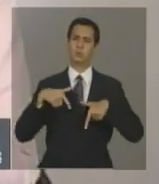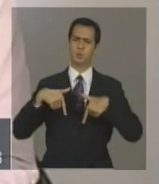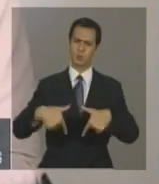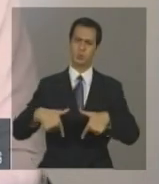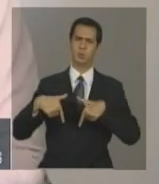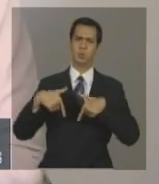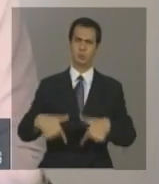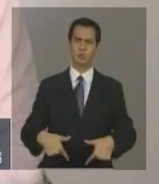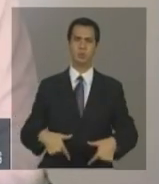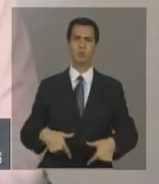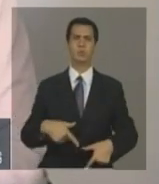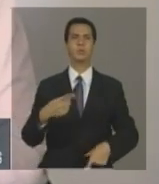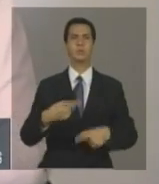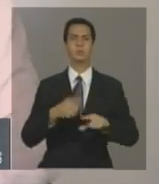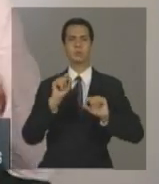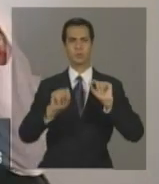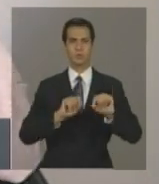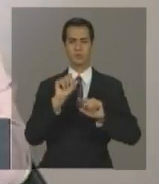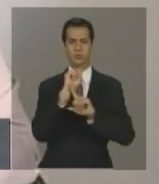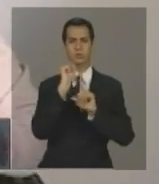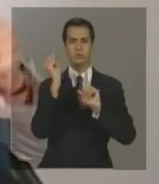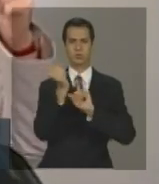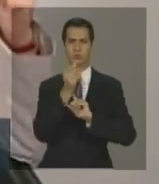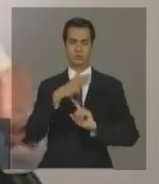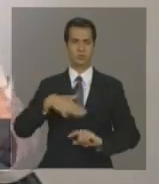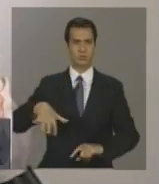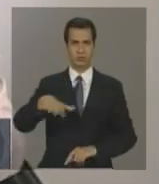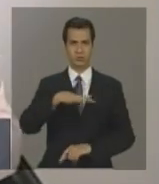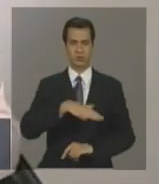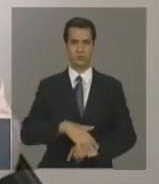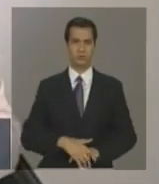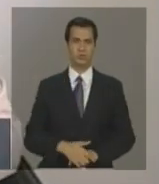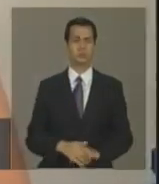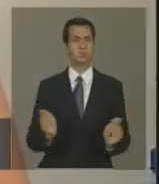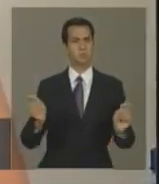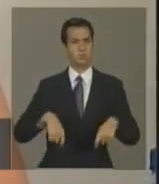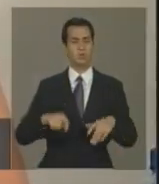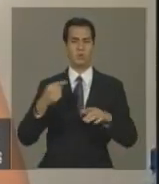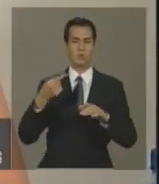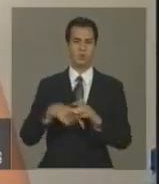que a sociedade aprofunde e mantenha,